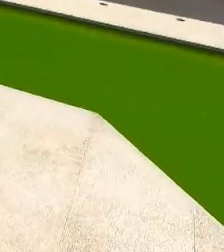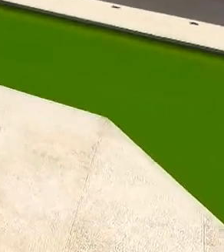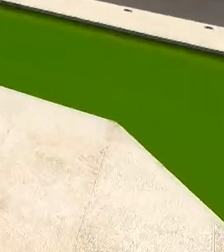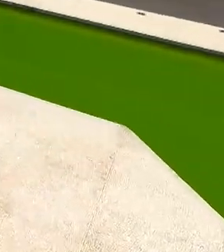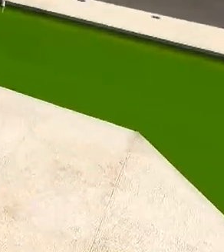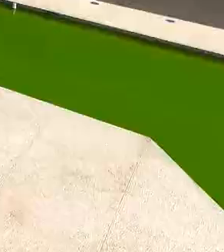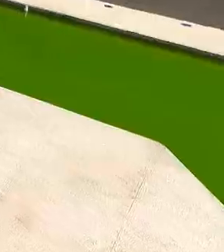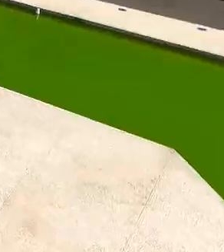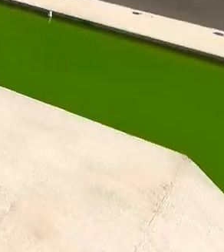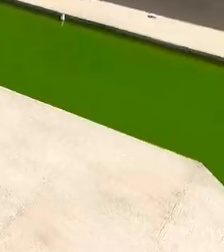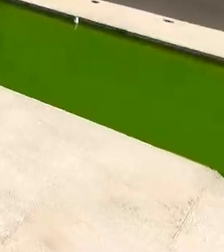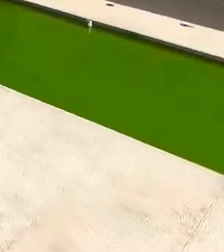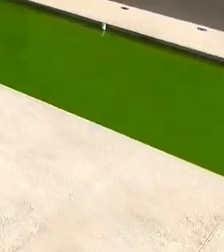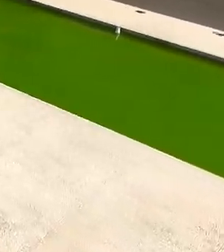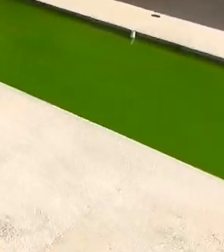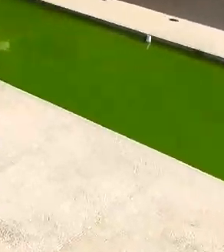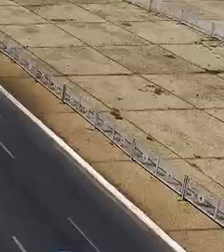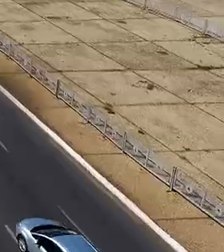Tchau.